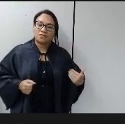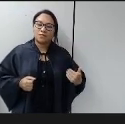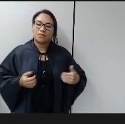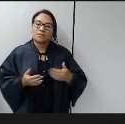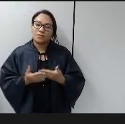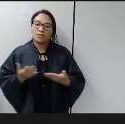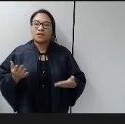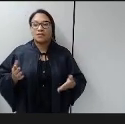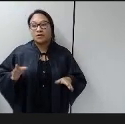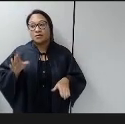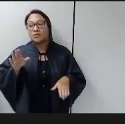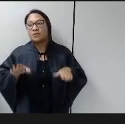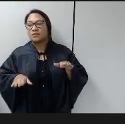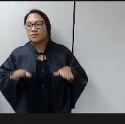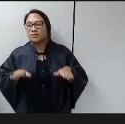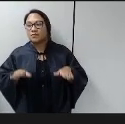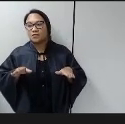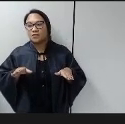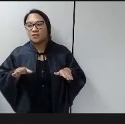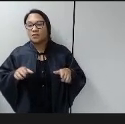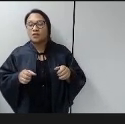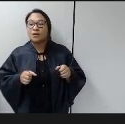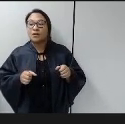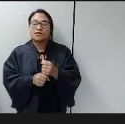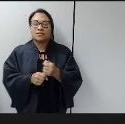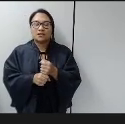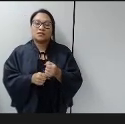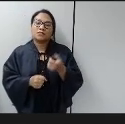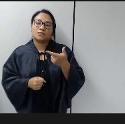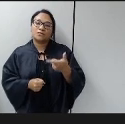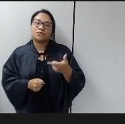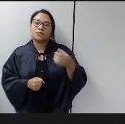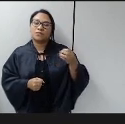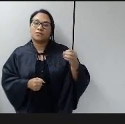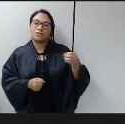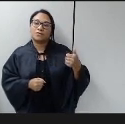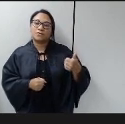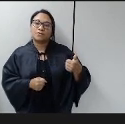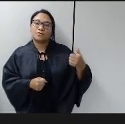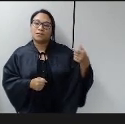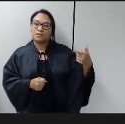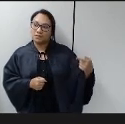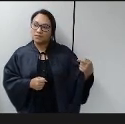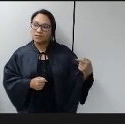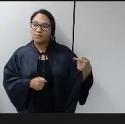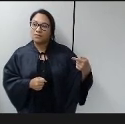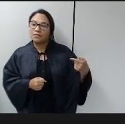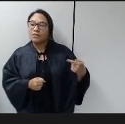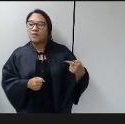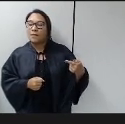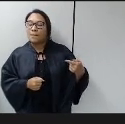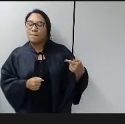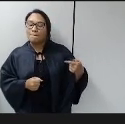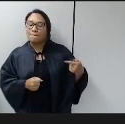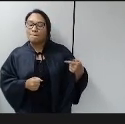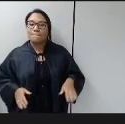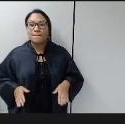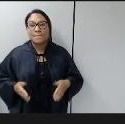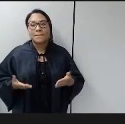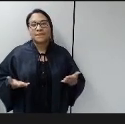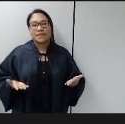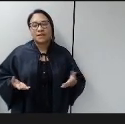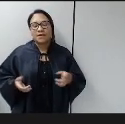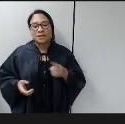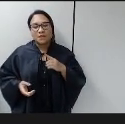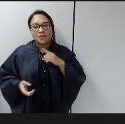de 2017. Não houve destaque dos eminentes pares, então eu indago do doutor Pedro se